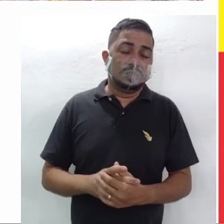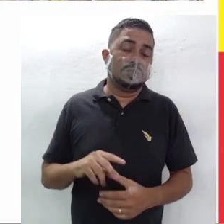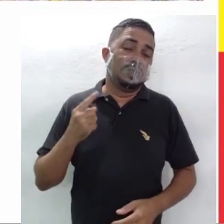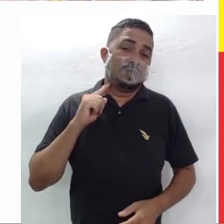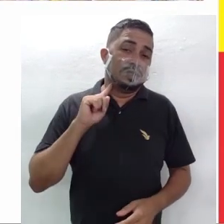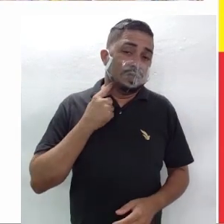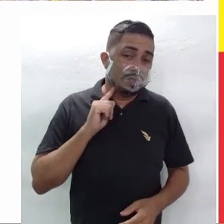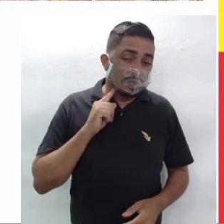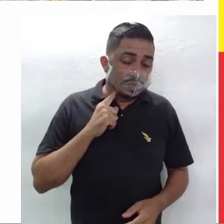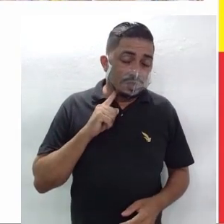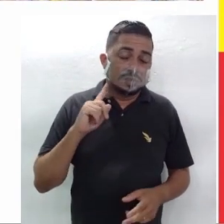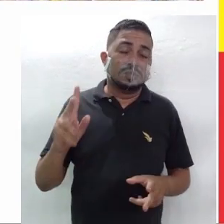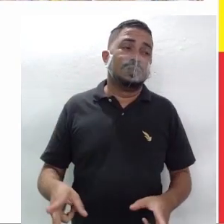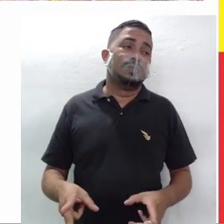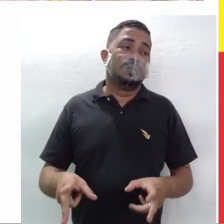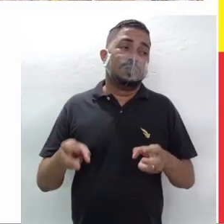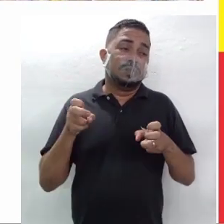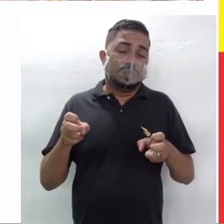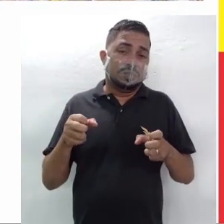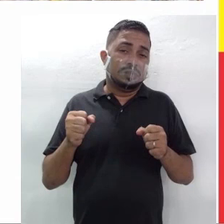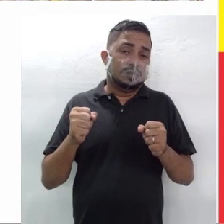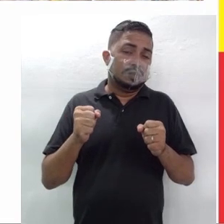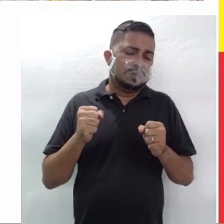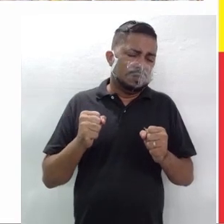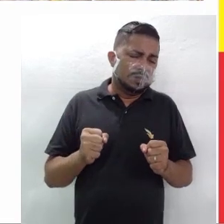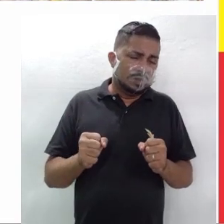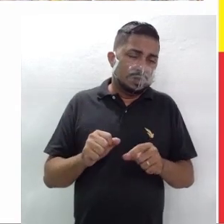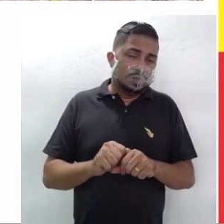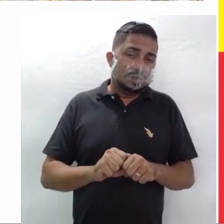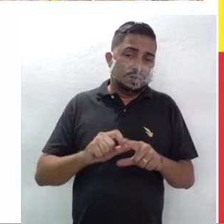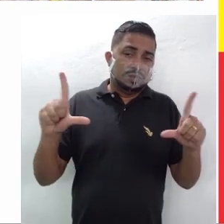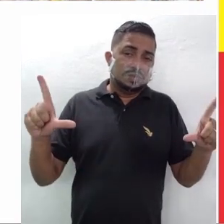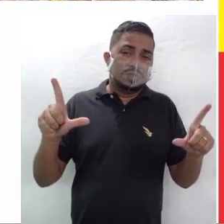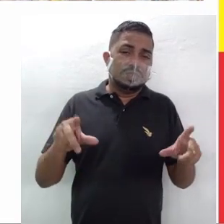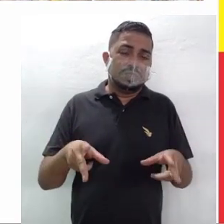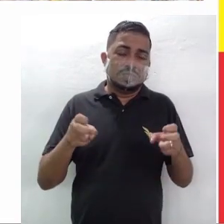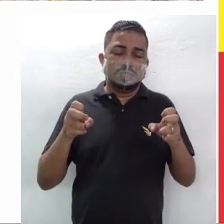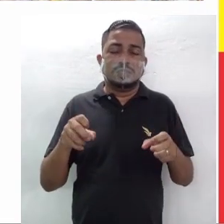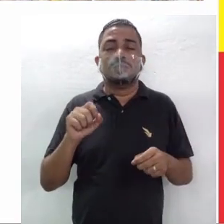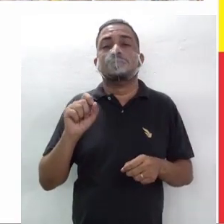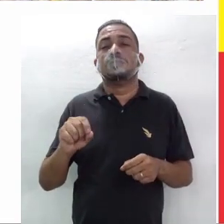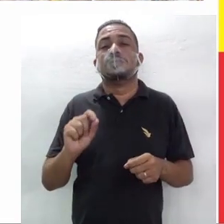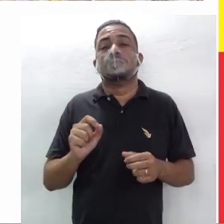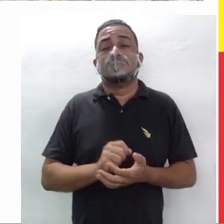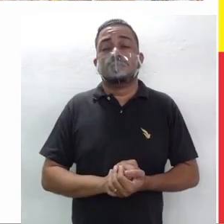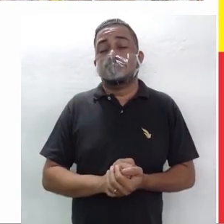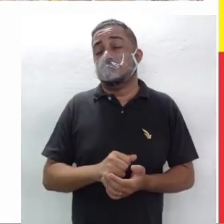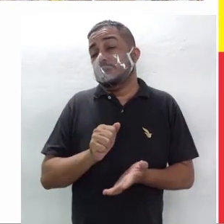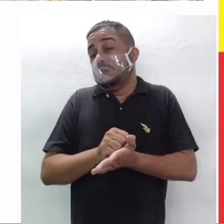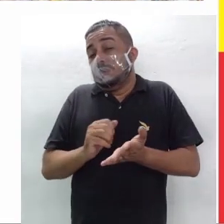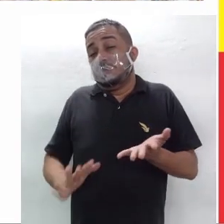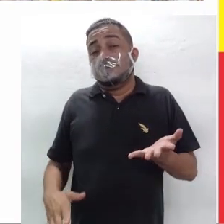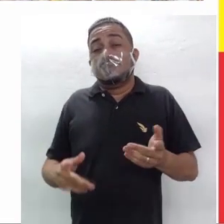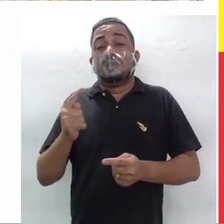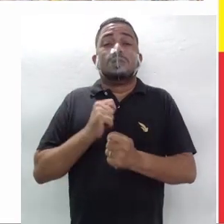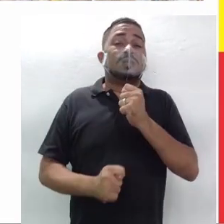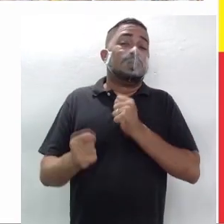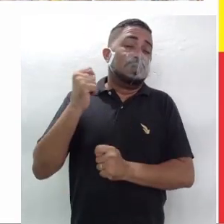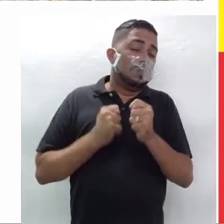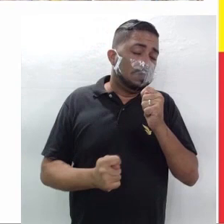do lixo. A percepção, como vocês podem observar aí na telinha, é de que a